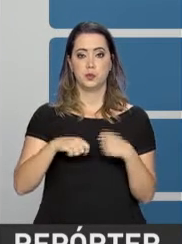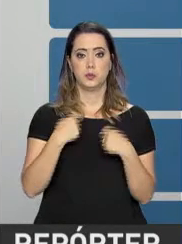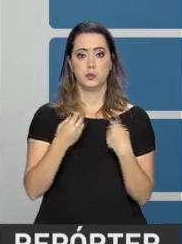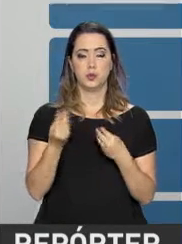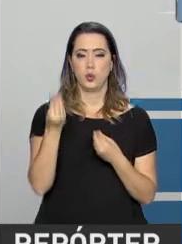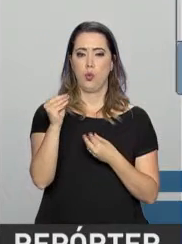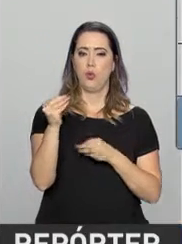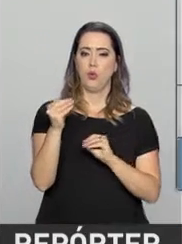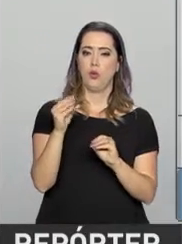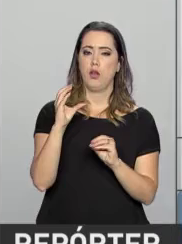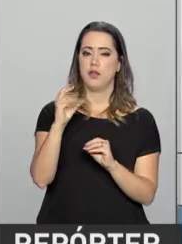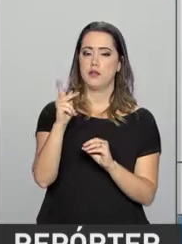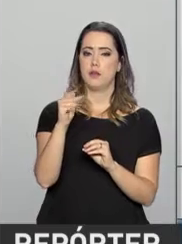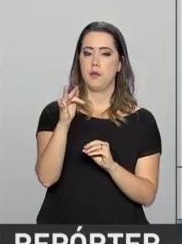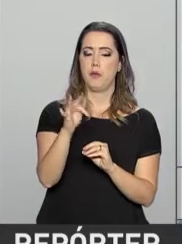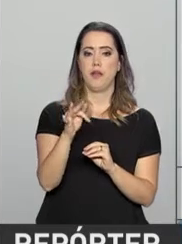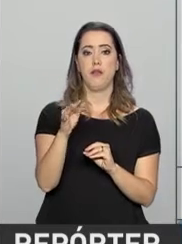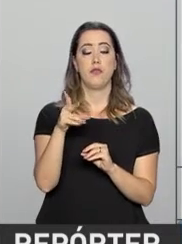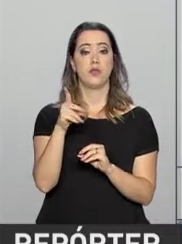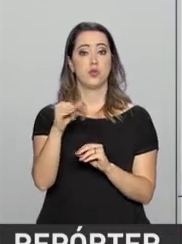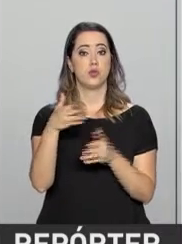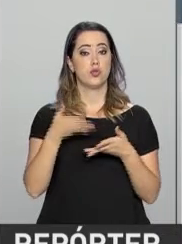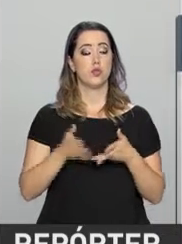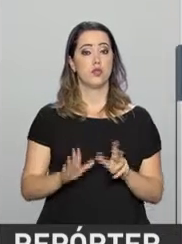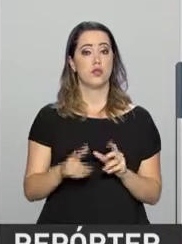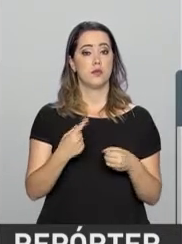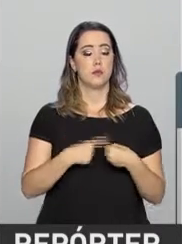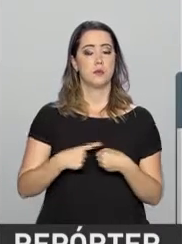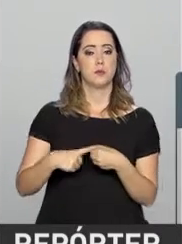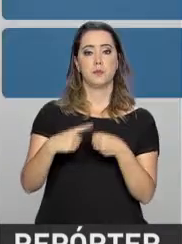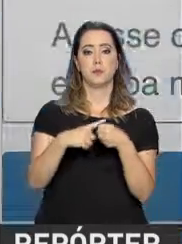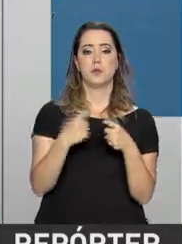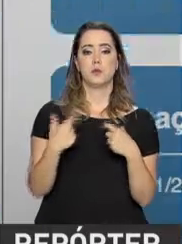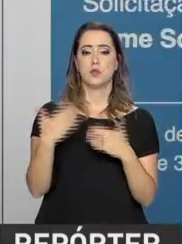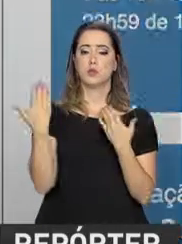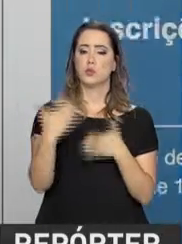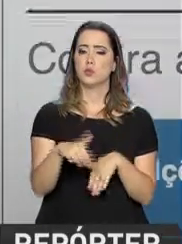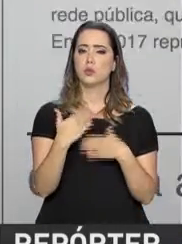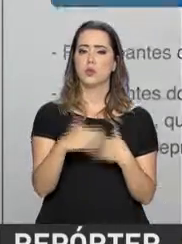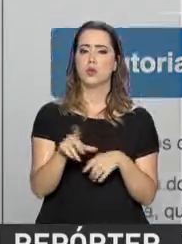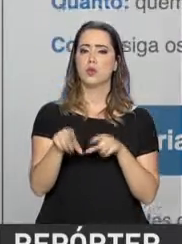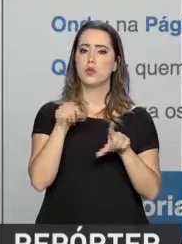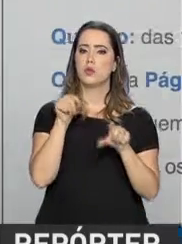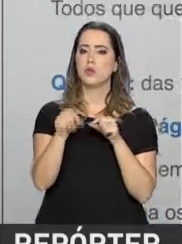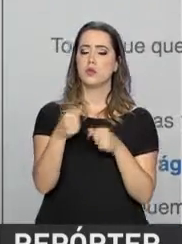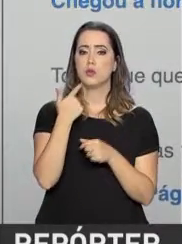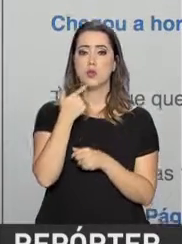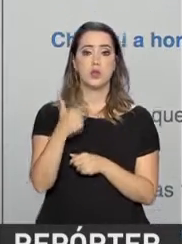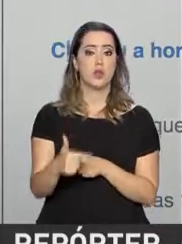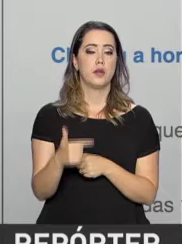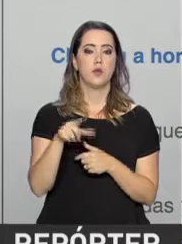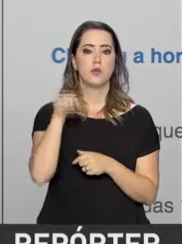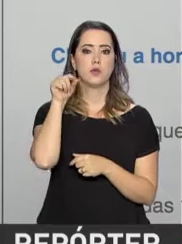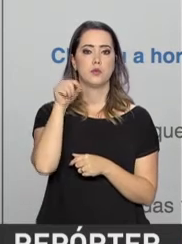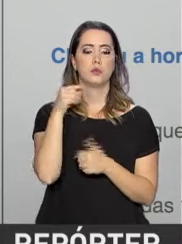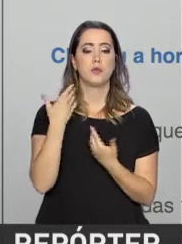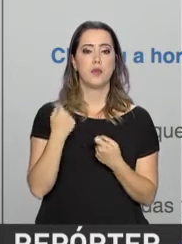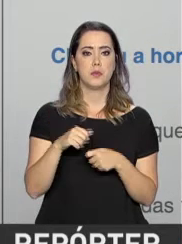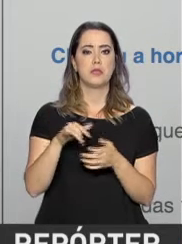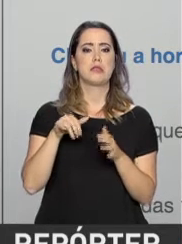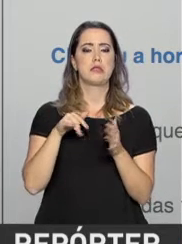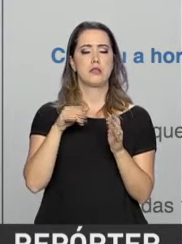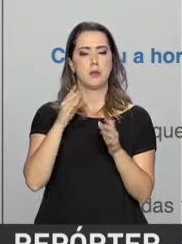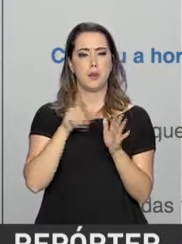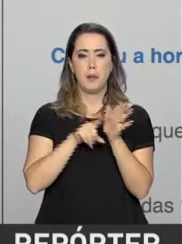inserir cpf data de nascimento um município onde vai fazer a prova e opção de língua estrangeira é preciso preencher também